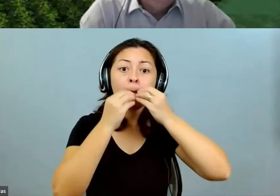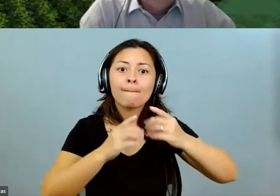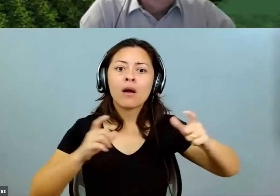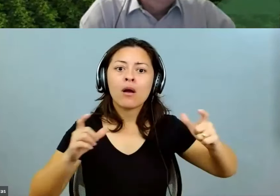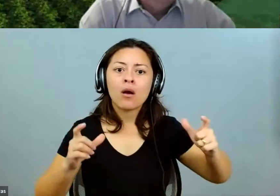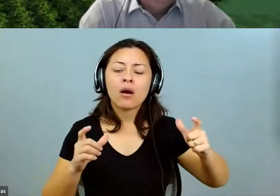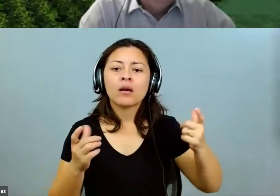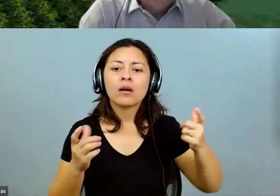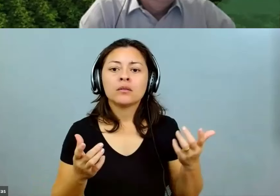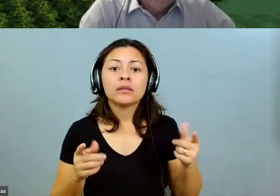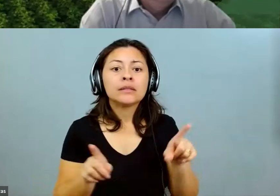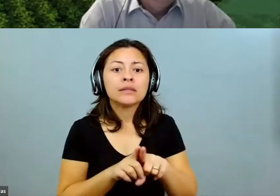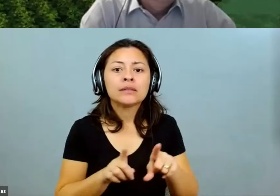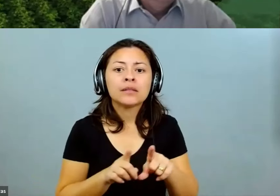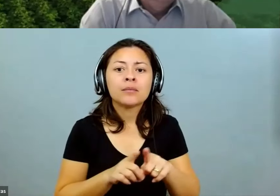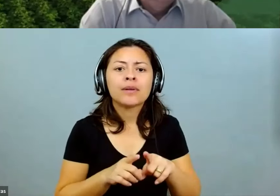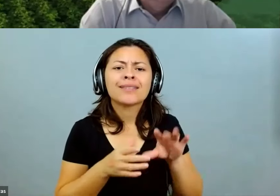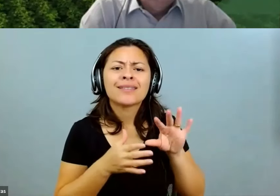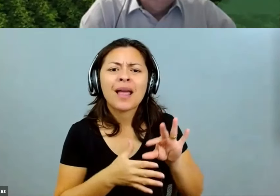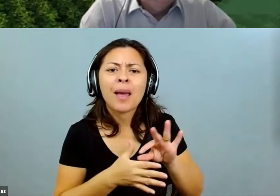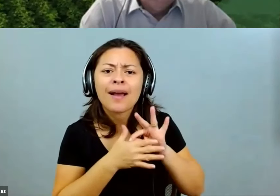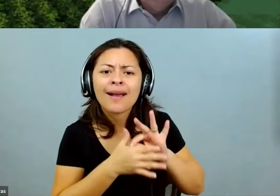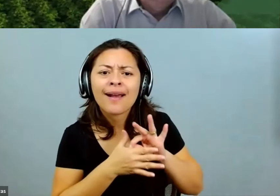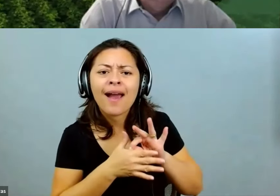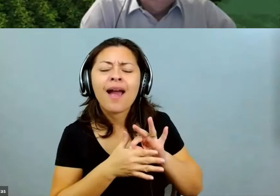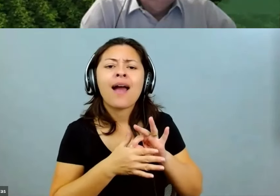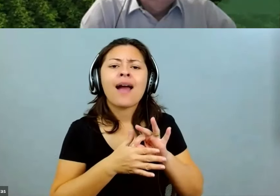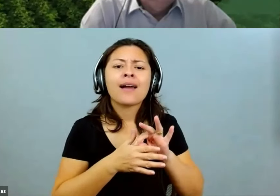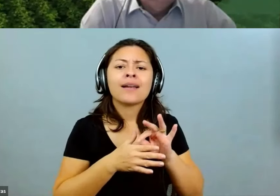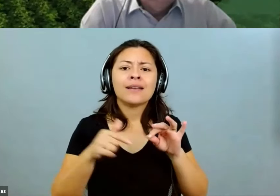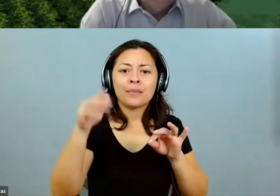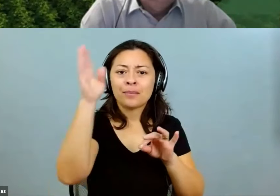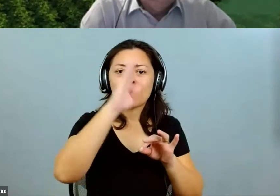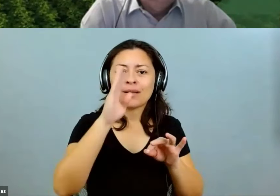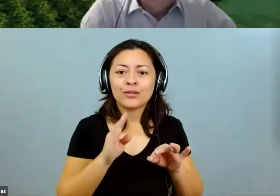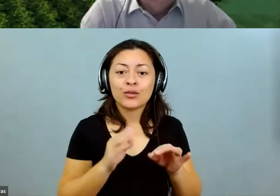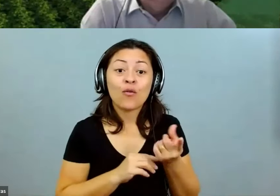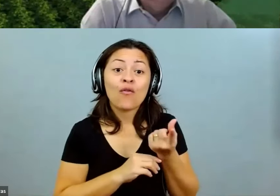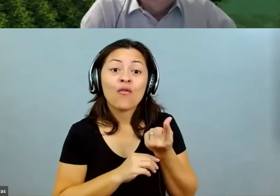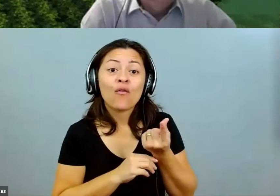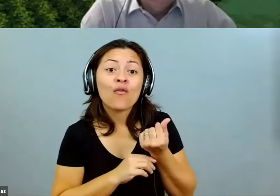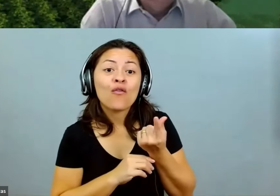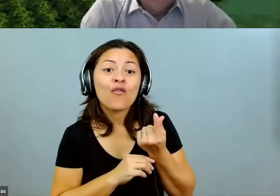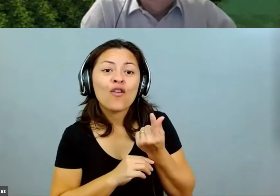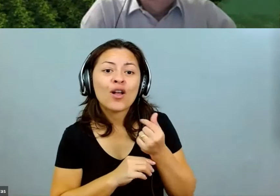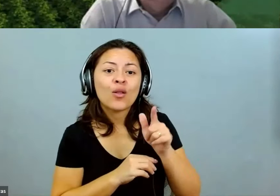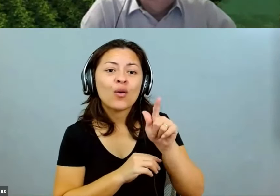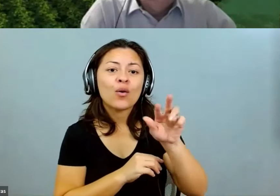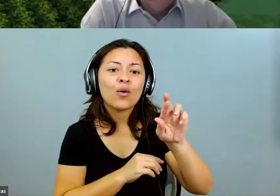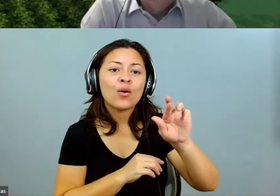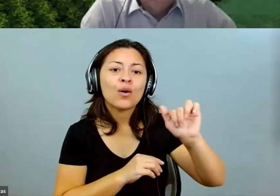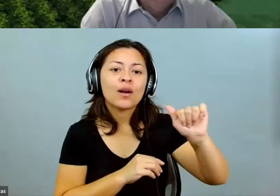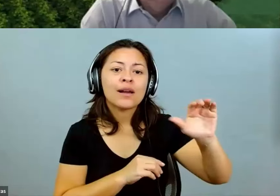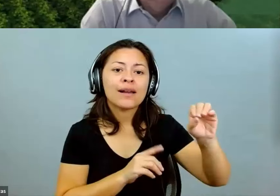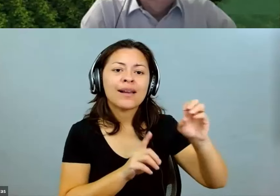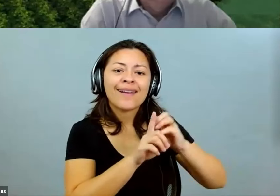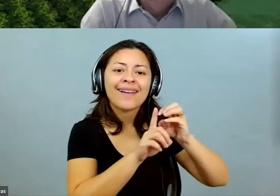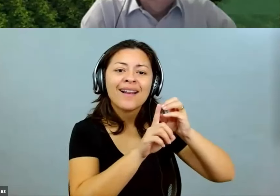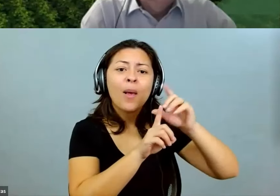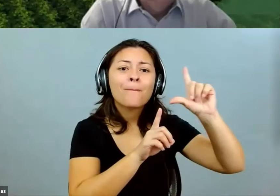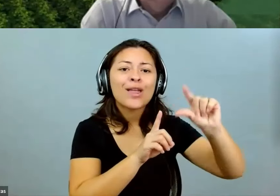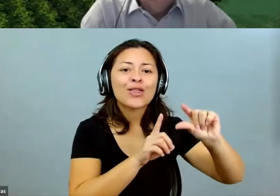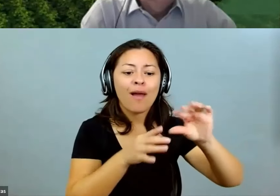carnes o Brasil com preço menor de dos grãos na verdade a as carnes se beneficiam né então mais